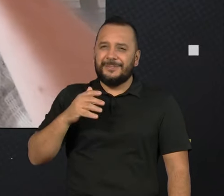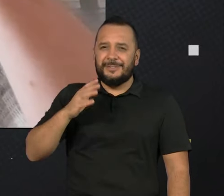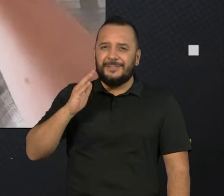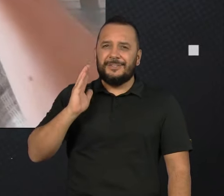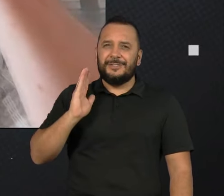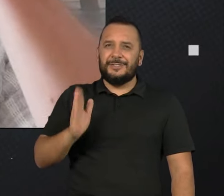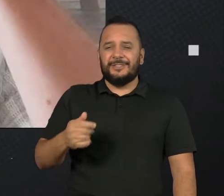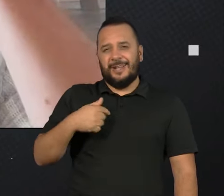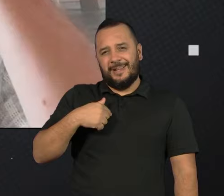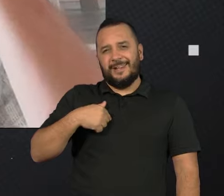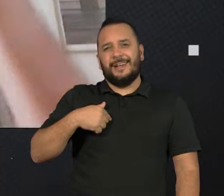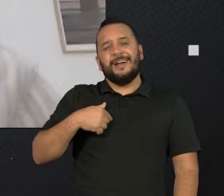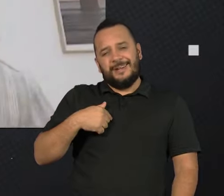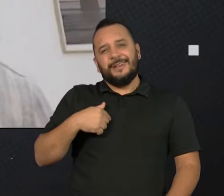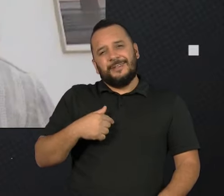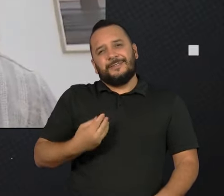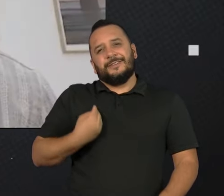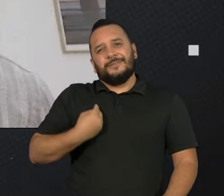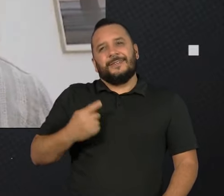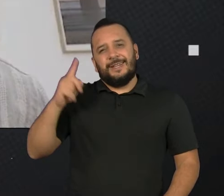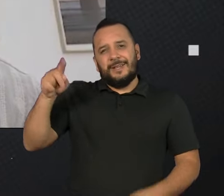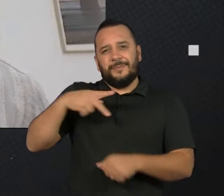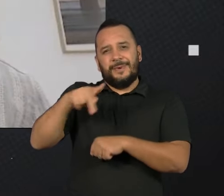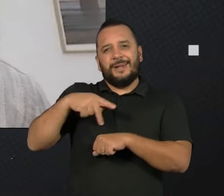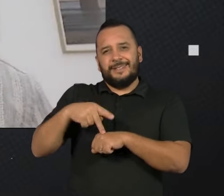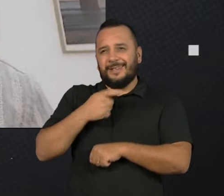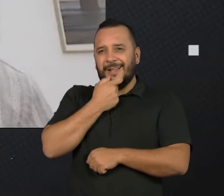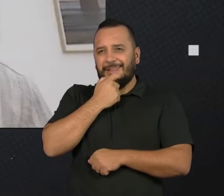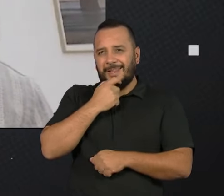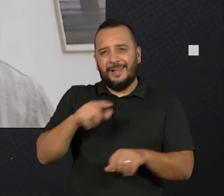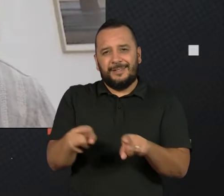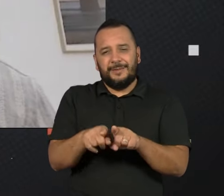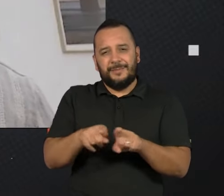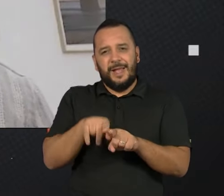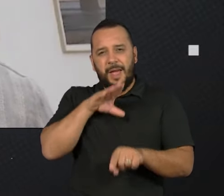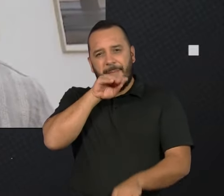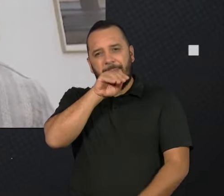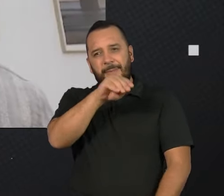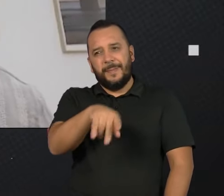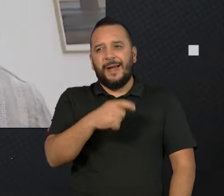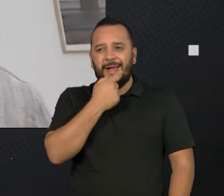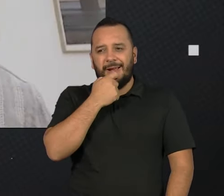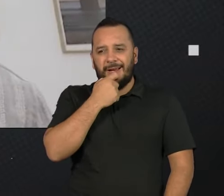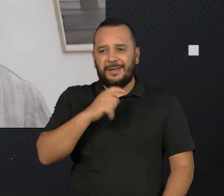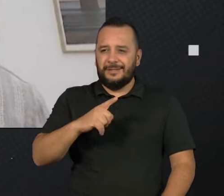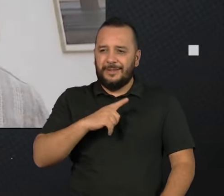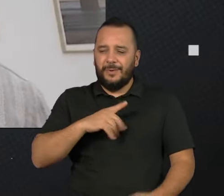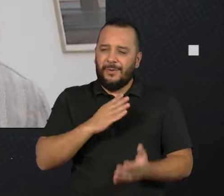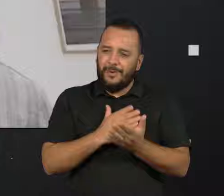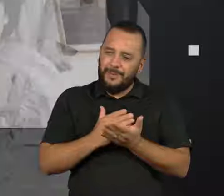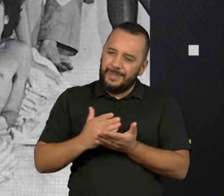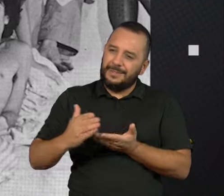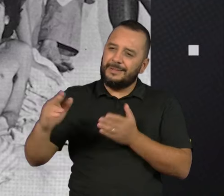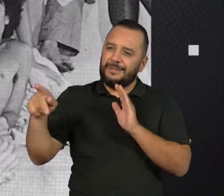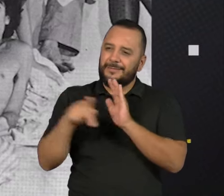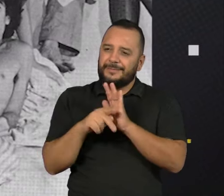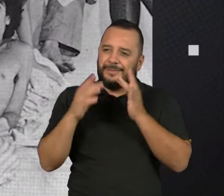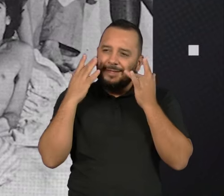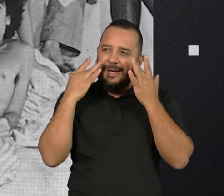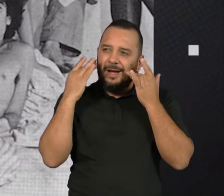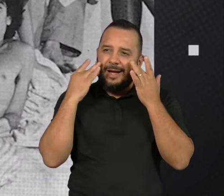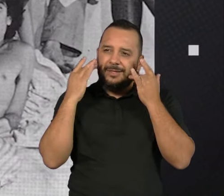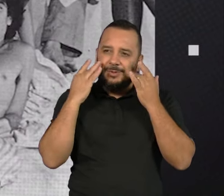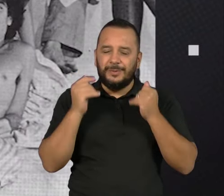já na Inglaterra, muito jovem, falava inglês fluentemente, e eu ali começando os primeiros passos no teatro.